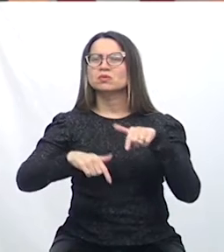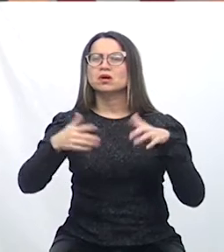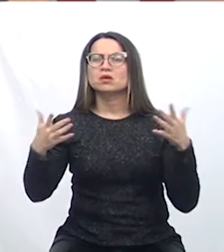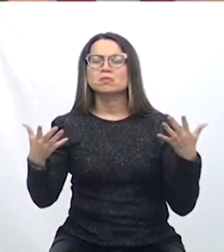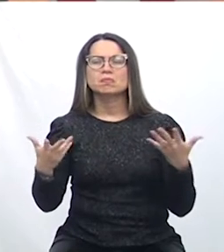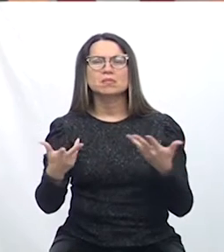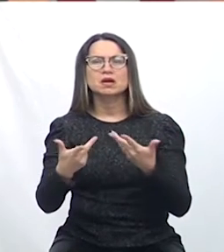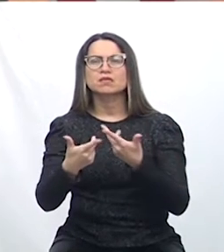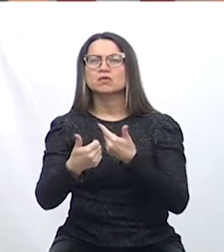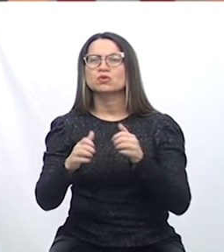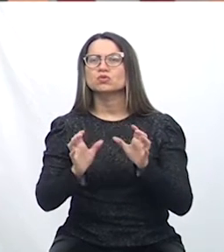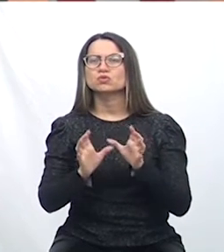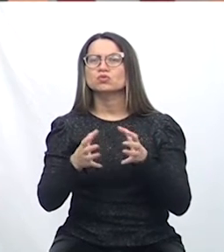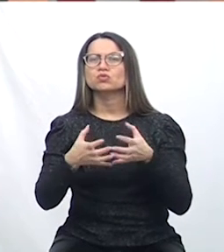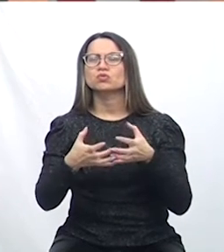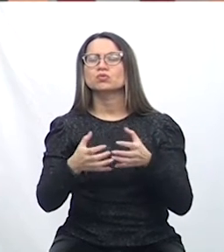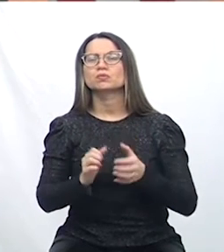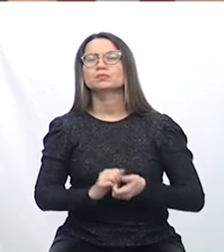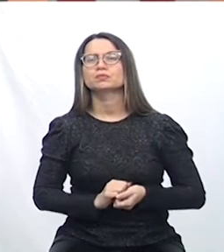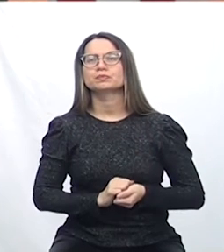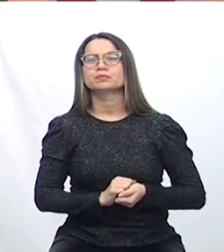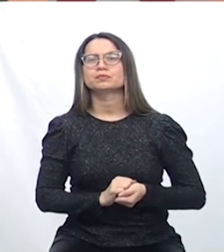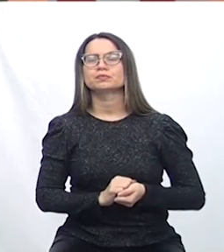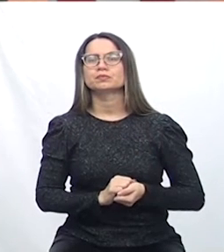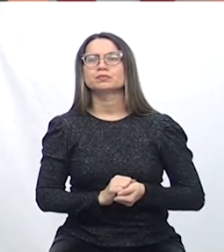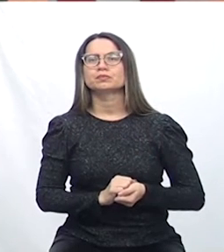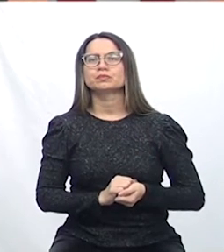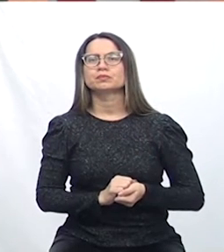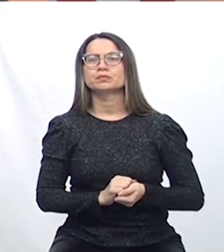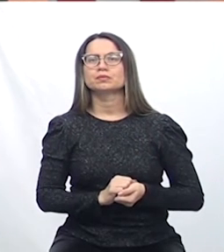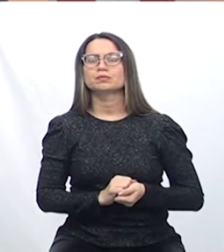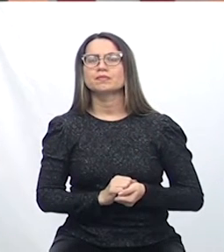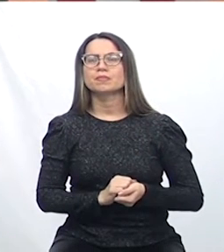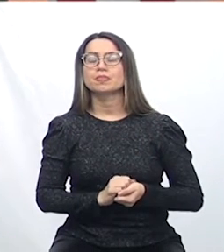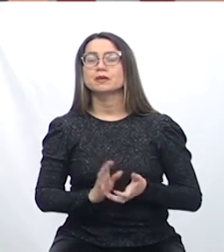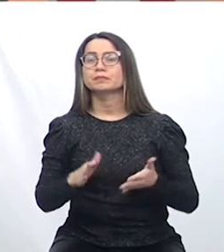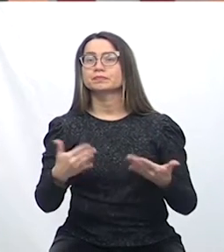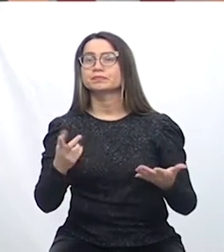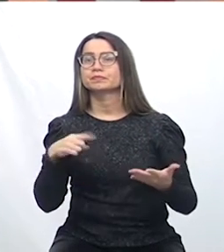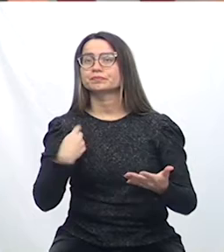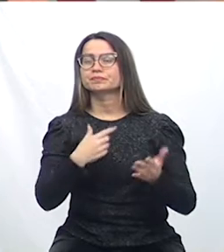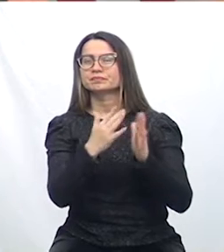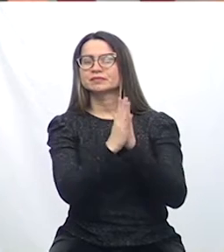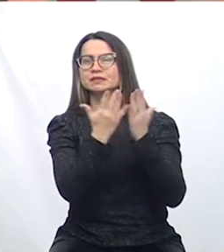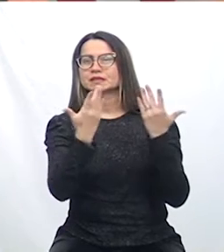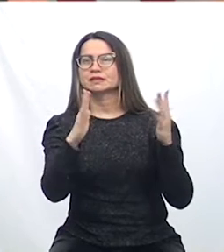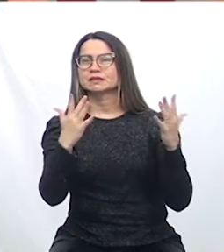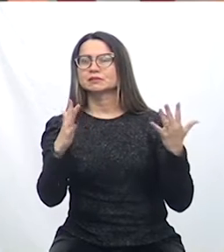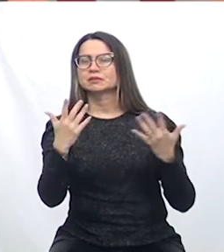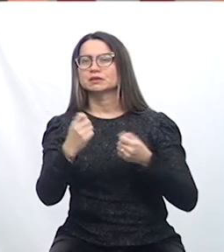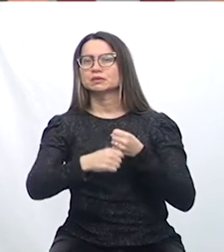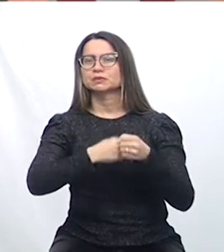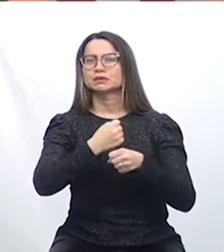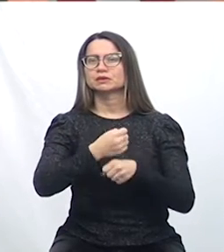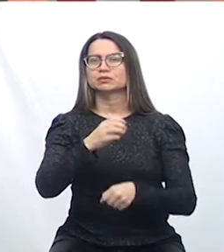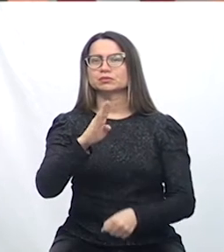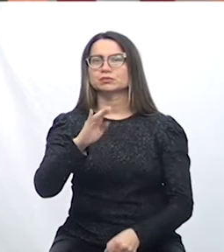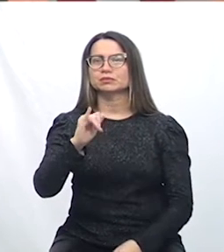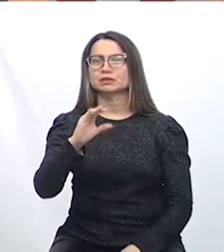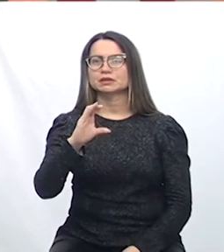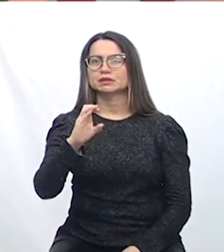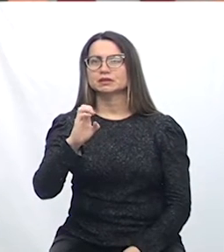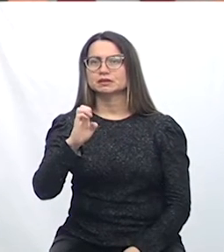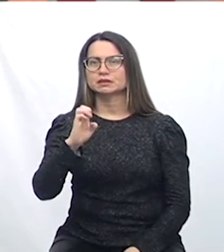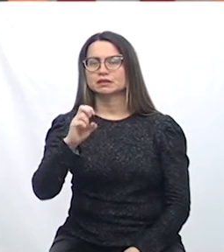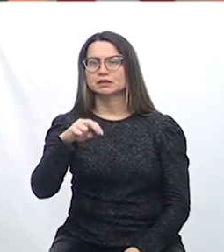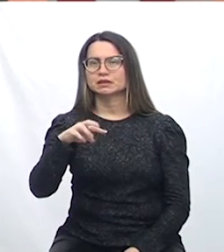e comemorando o bicentenário, algo que nós aqui, quem é dessa geração, viveu muito lá